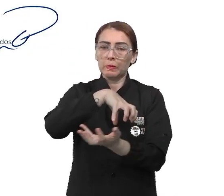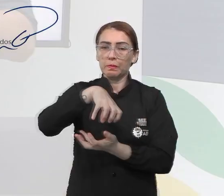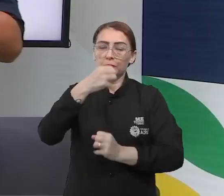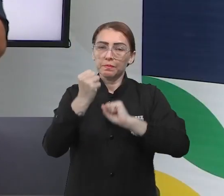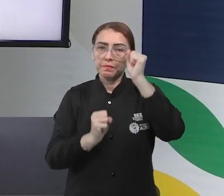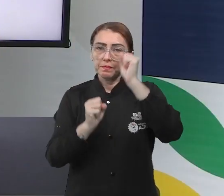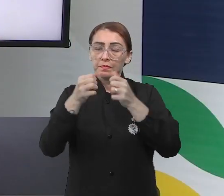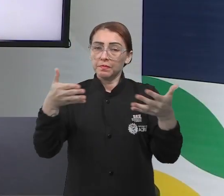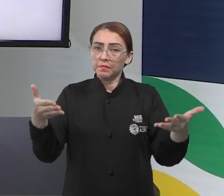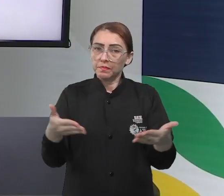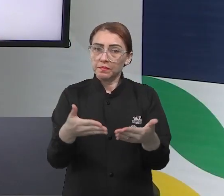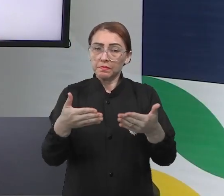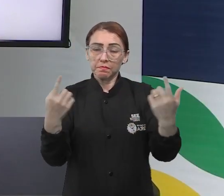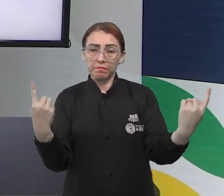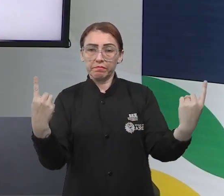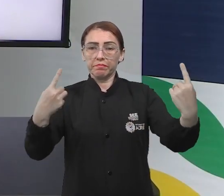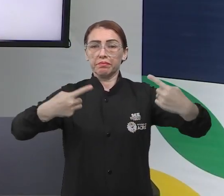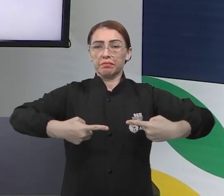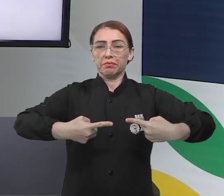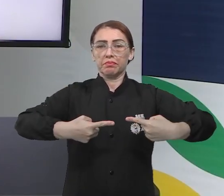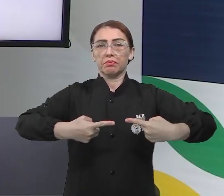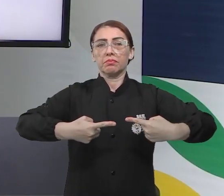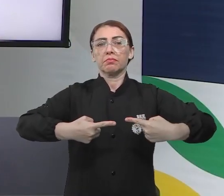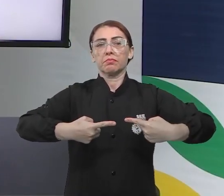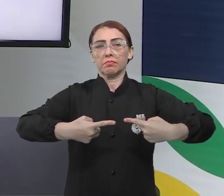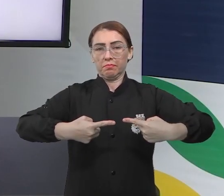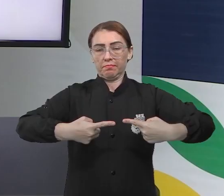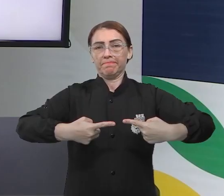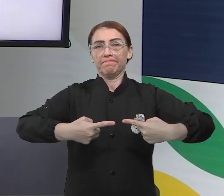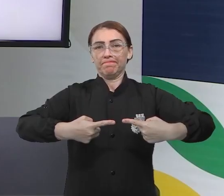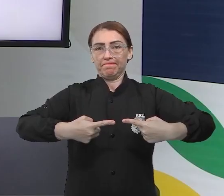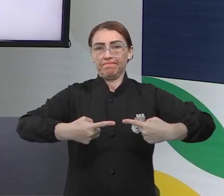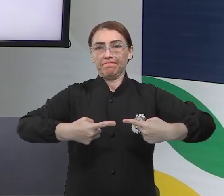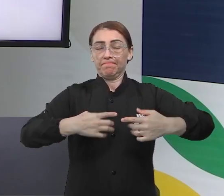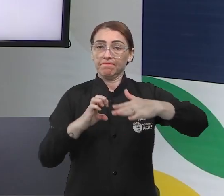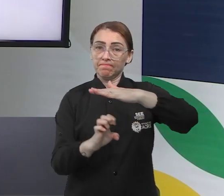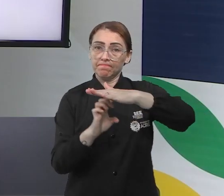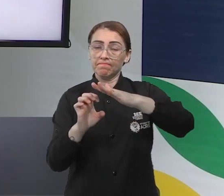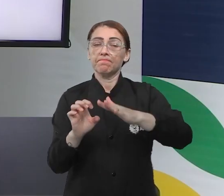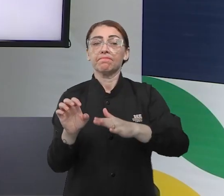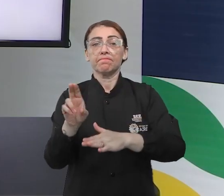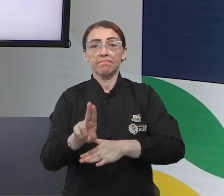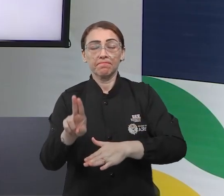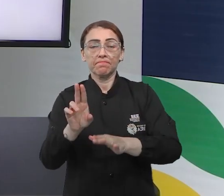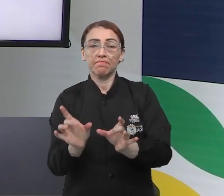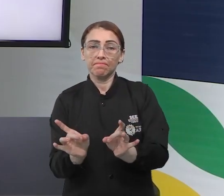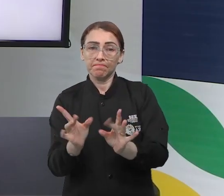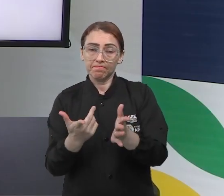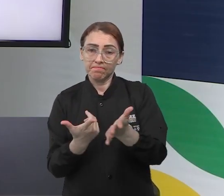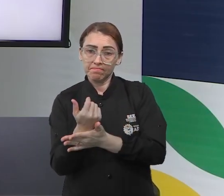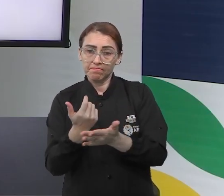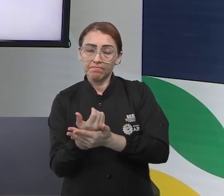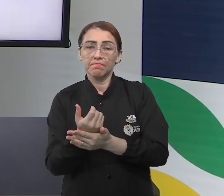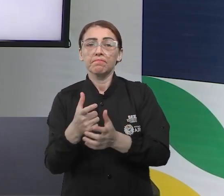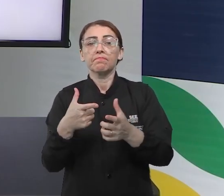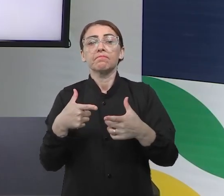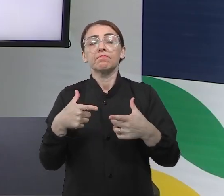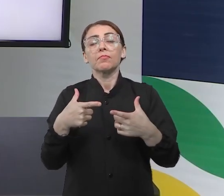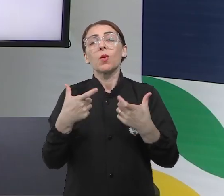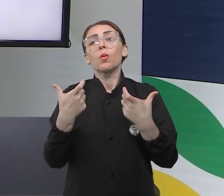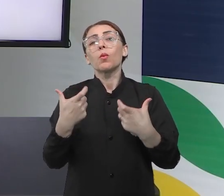Industrial, agora vão competir por mercados consumidores, por áreas aonde elas possam